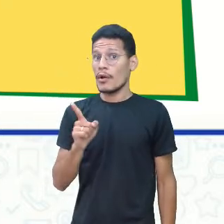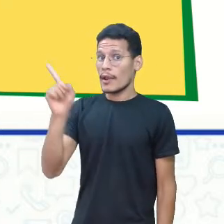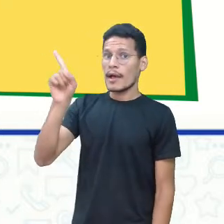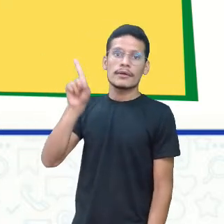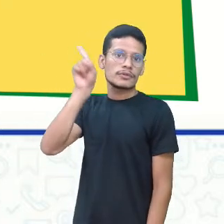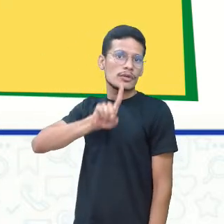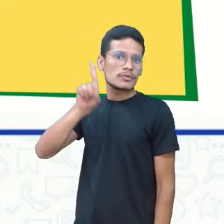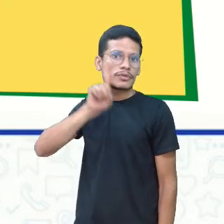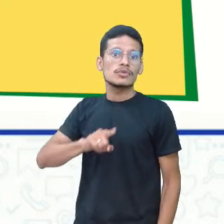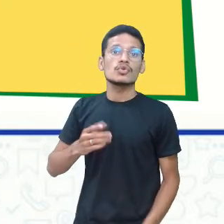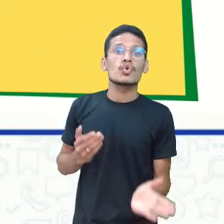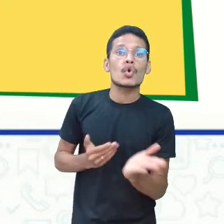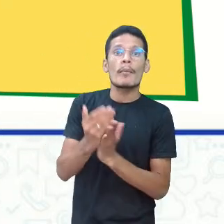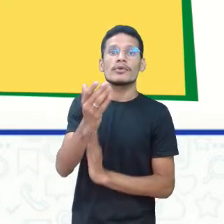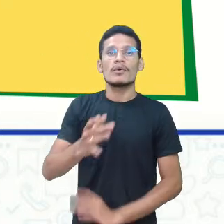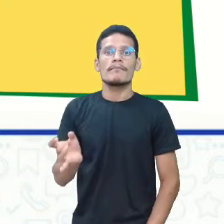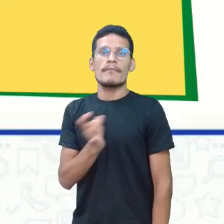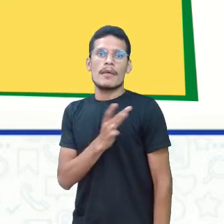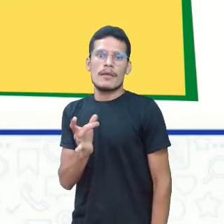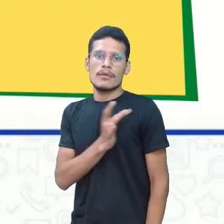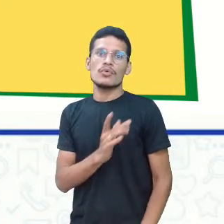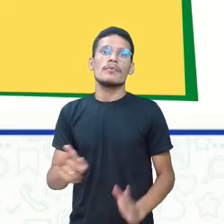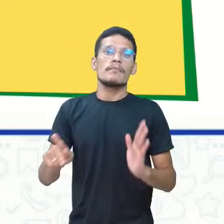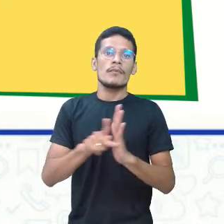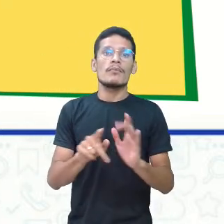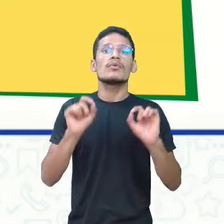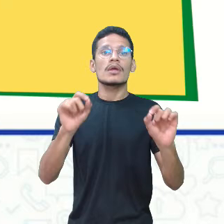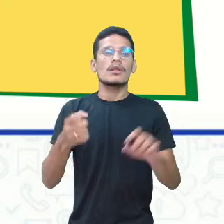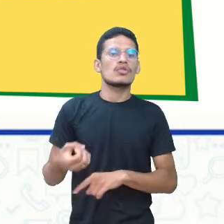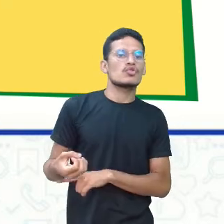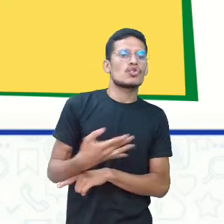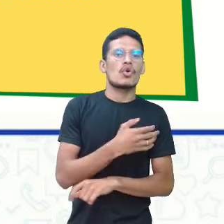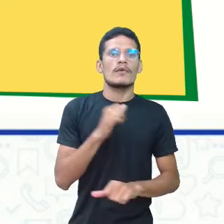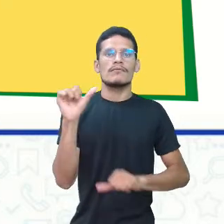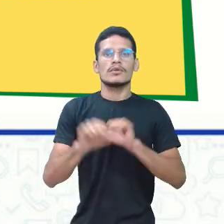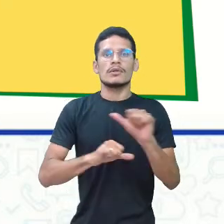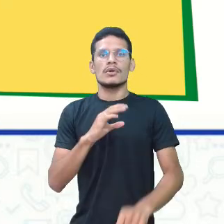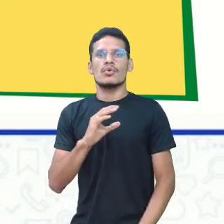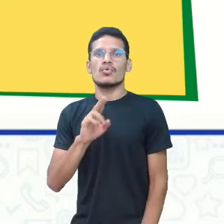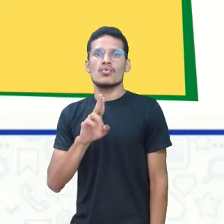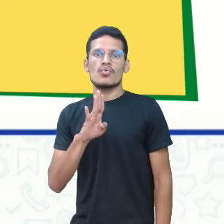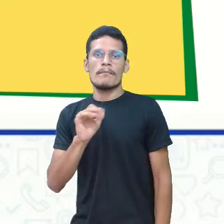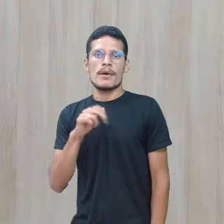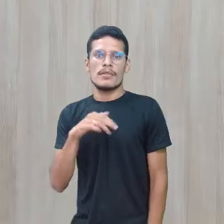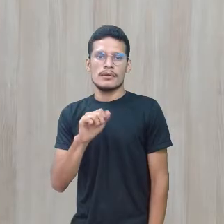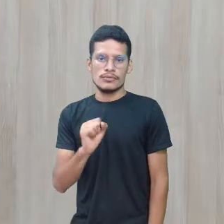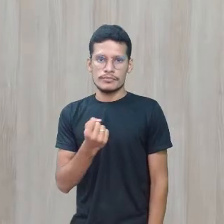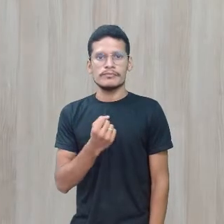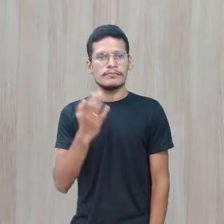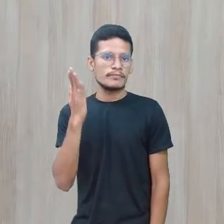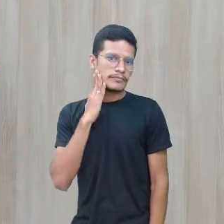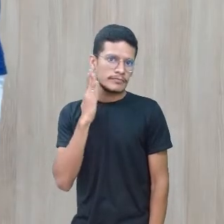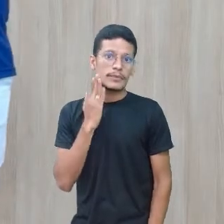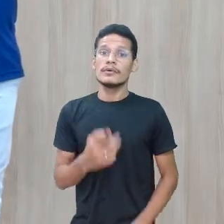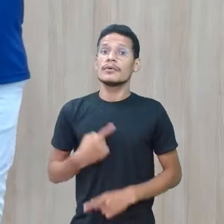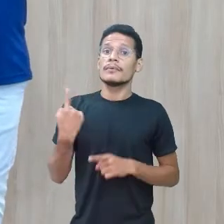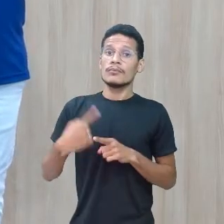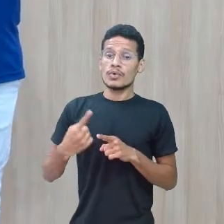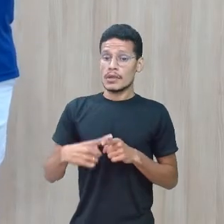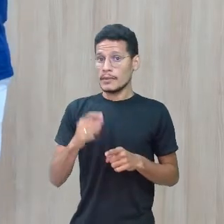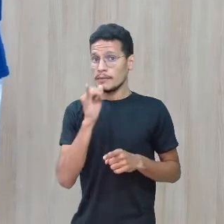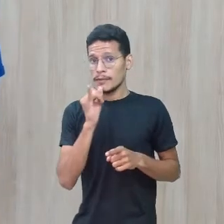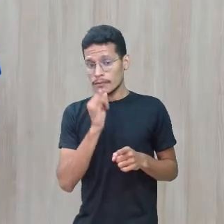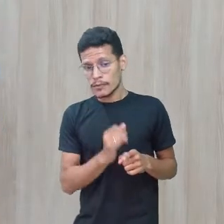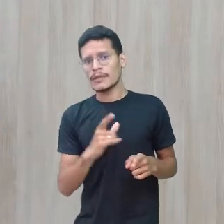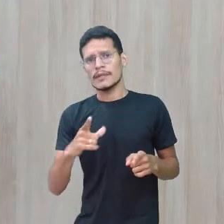ele começou a temer com a possibilidade de novas revoluções cubanas na América Latina. Por quê? Porque em decorrência,